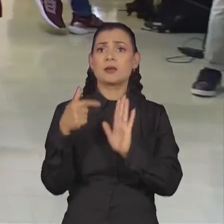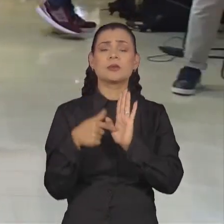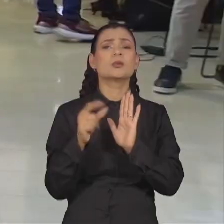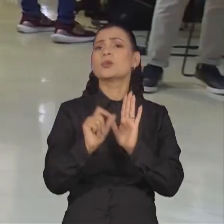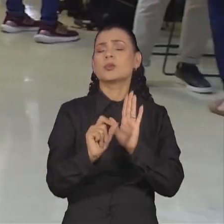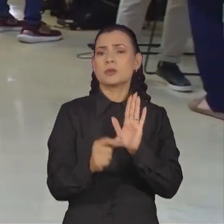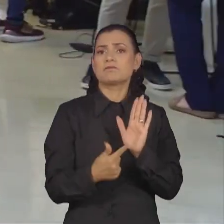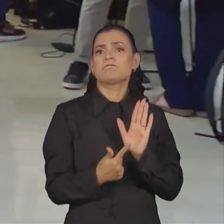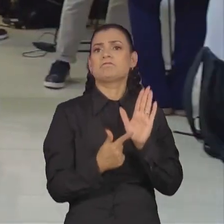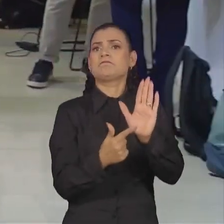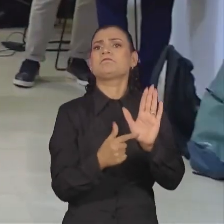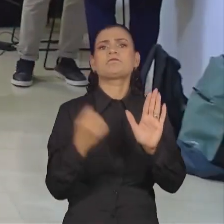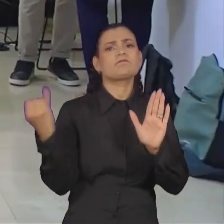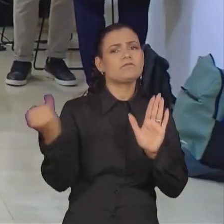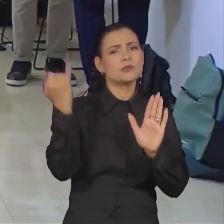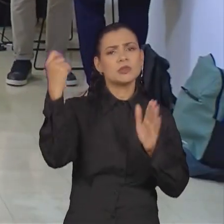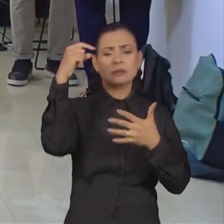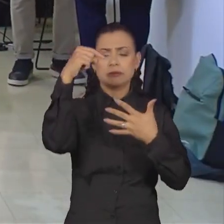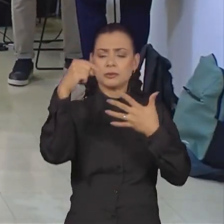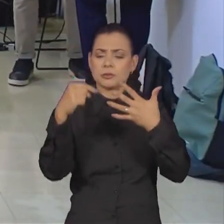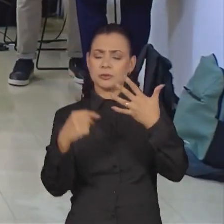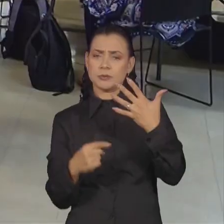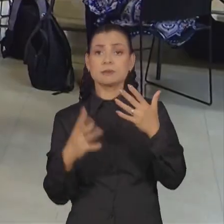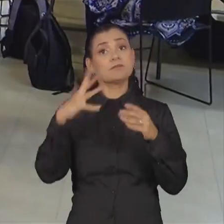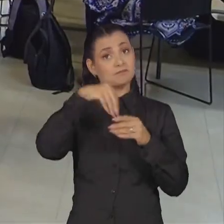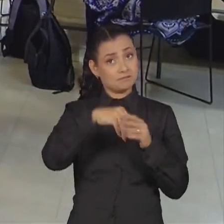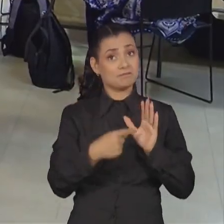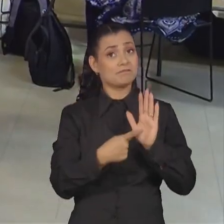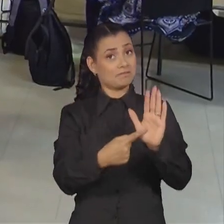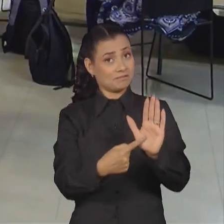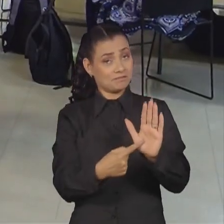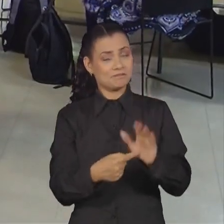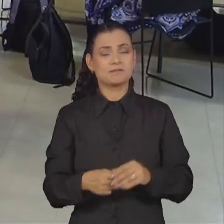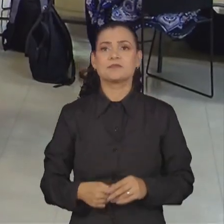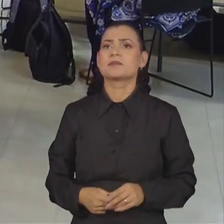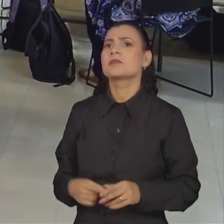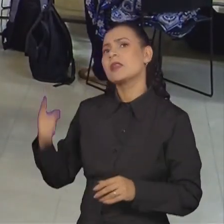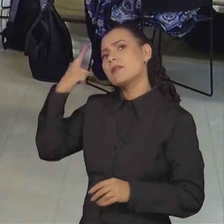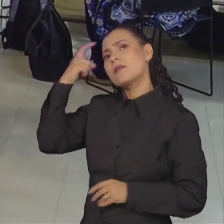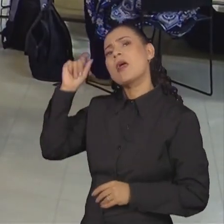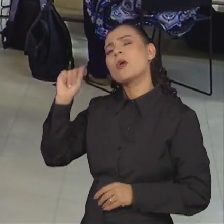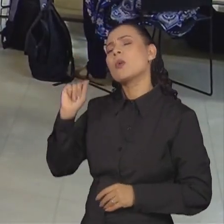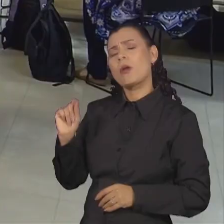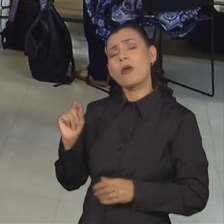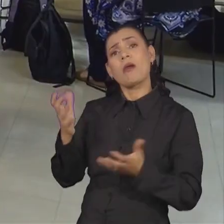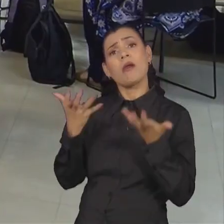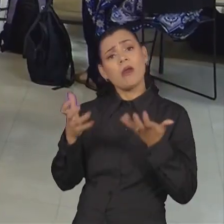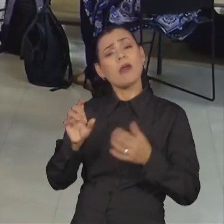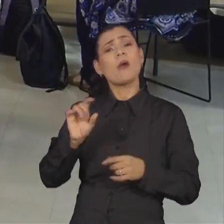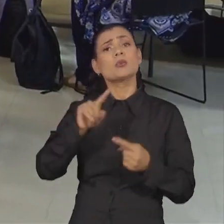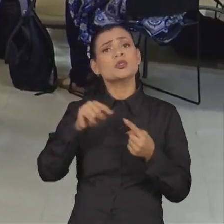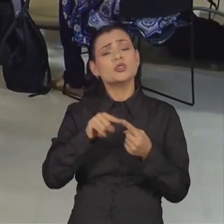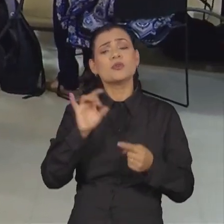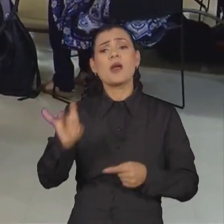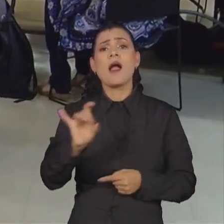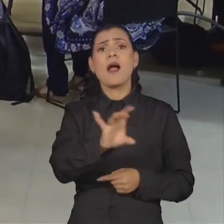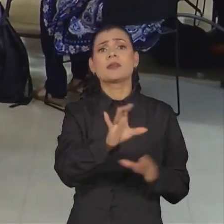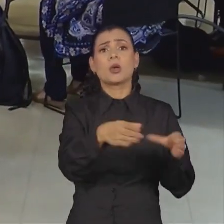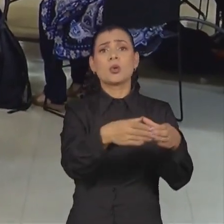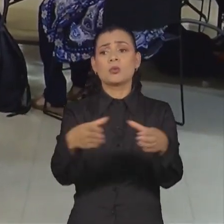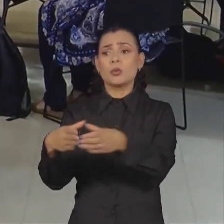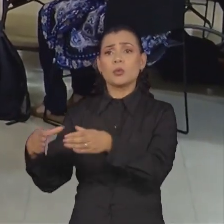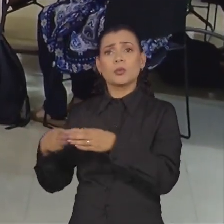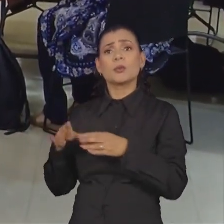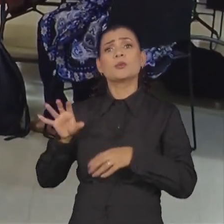em consideração todos esses aspectos. A ideia é que cada grupo seja uma escola,